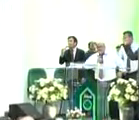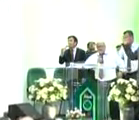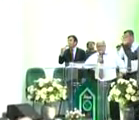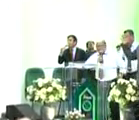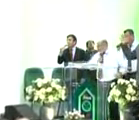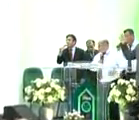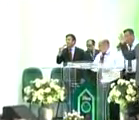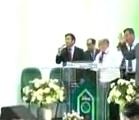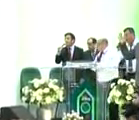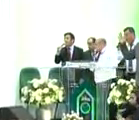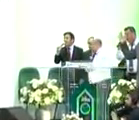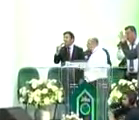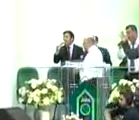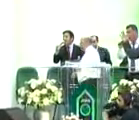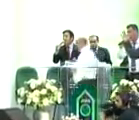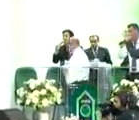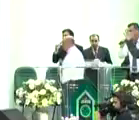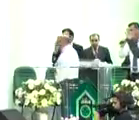Escolhido. Aleluia. Por